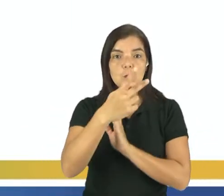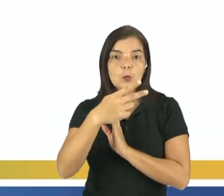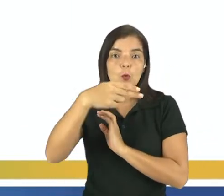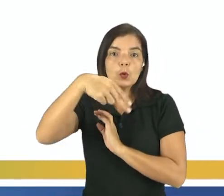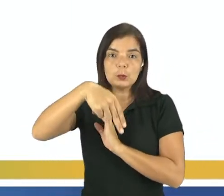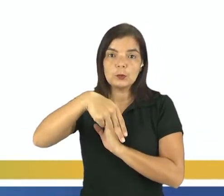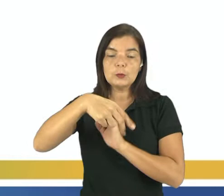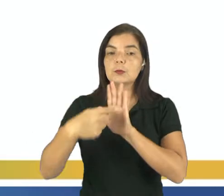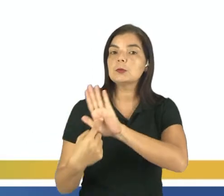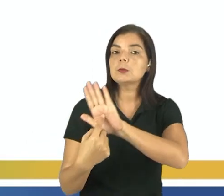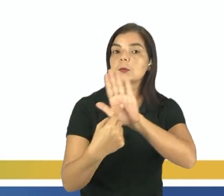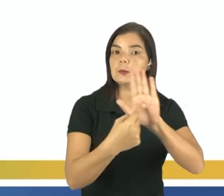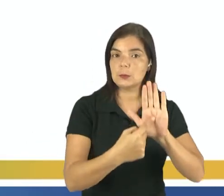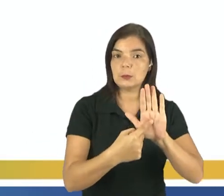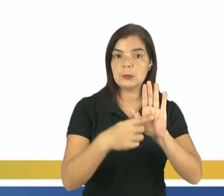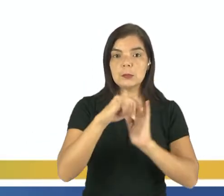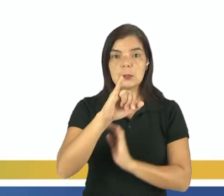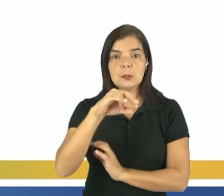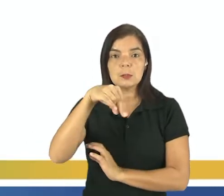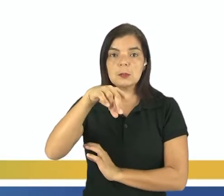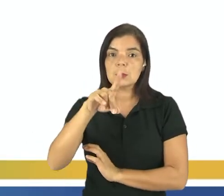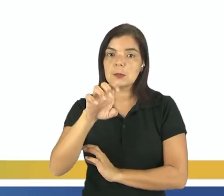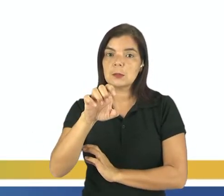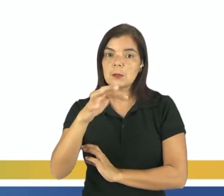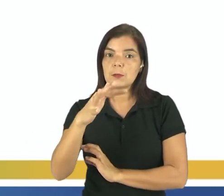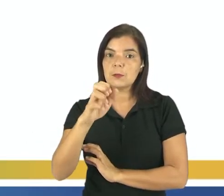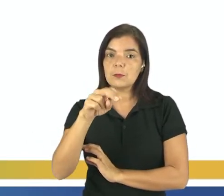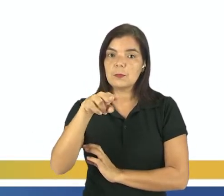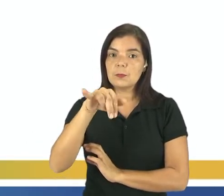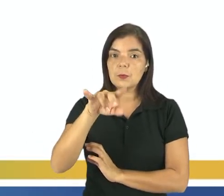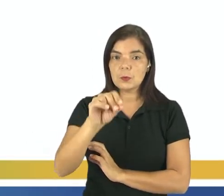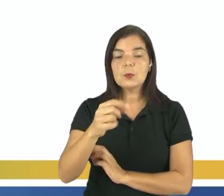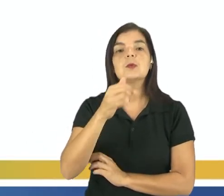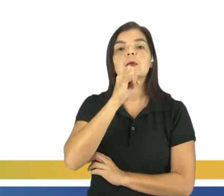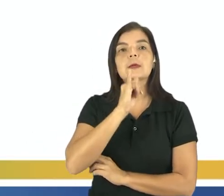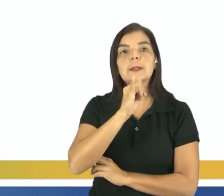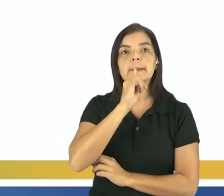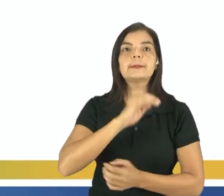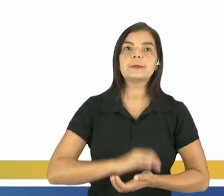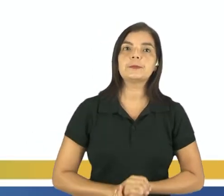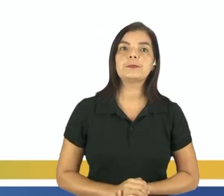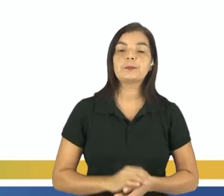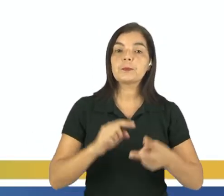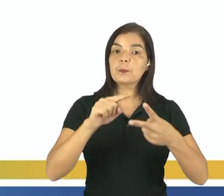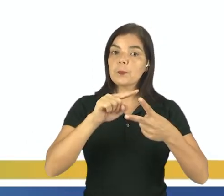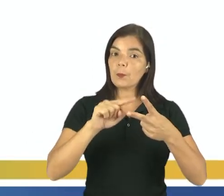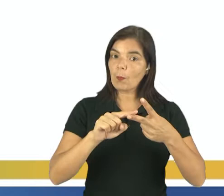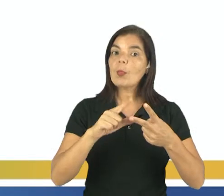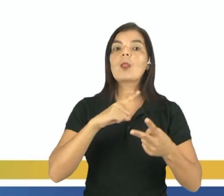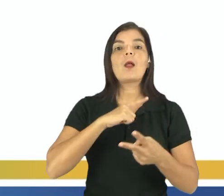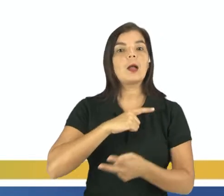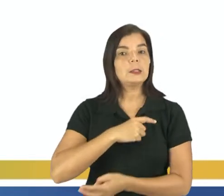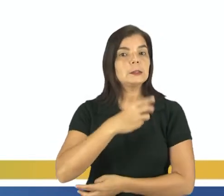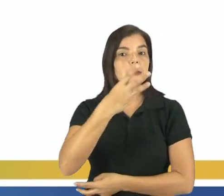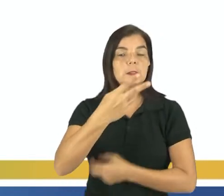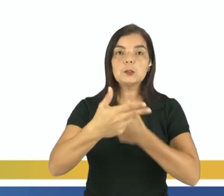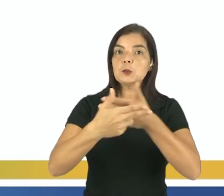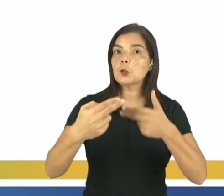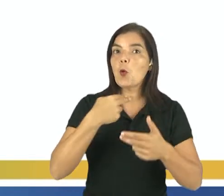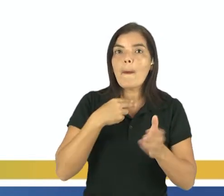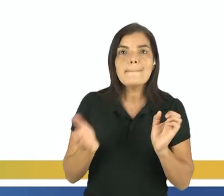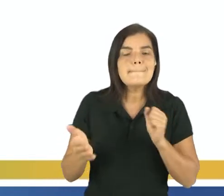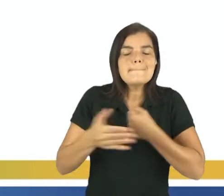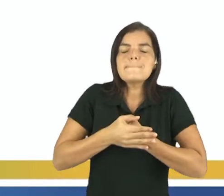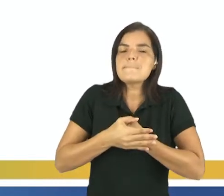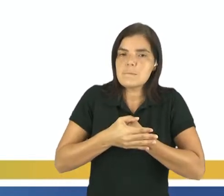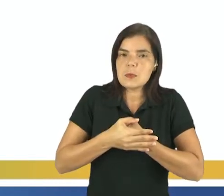pronomes demonstrativos indefinidos. Vamos para o exemplo. O exemplo diz assim: há três coisas que não podem ser escondidas por